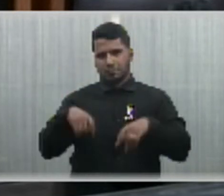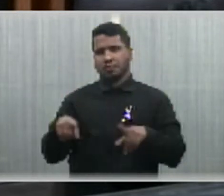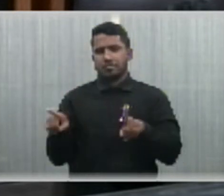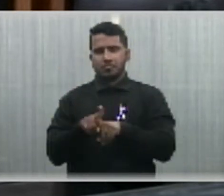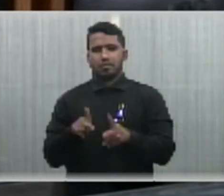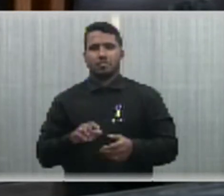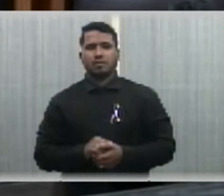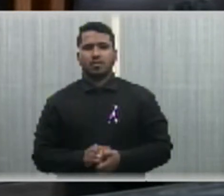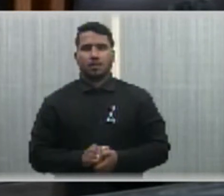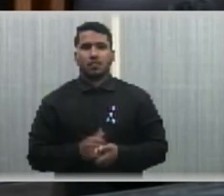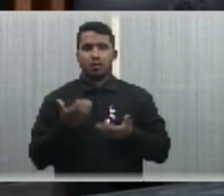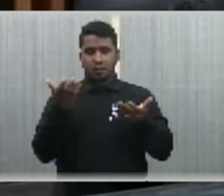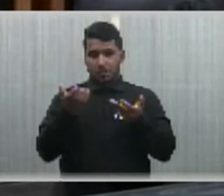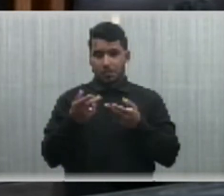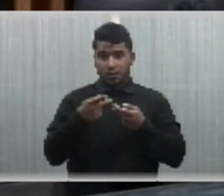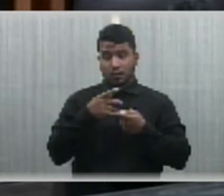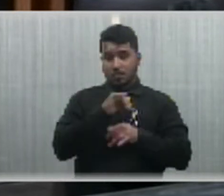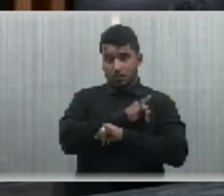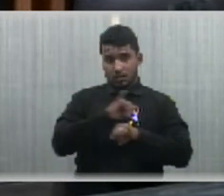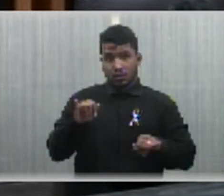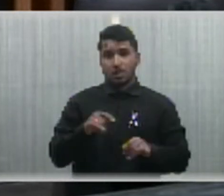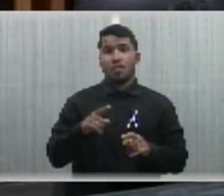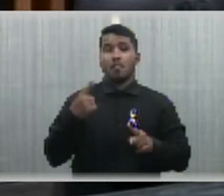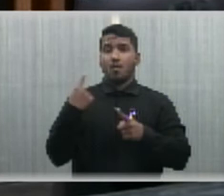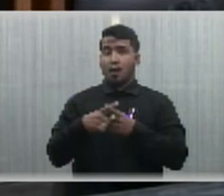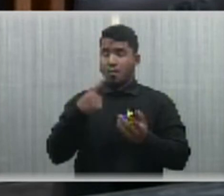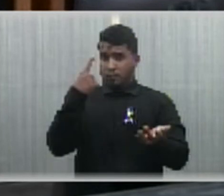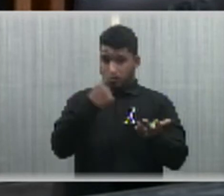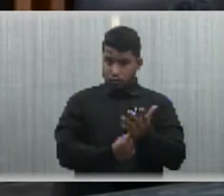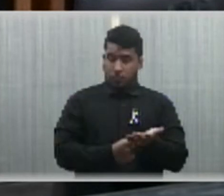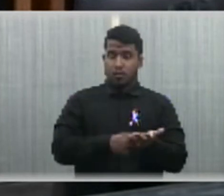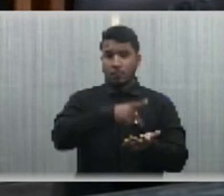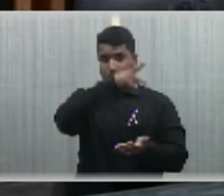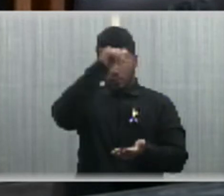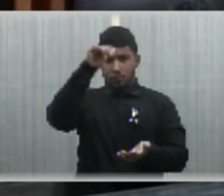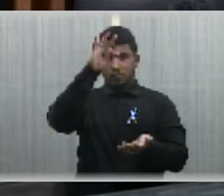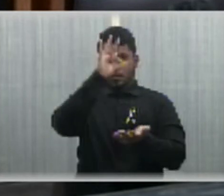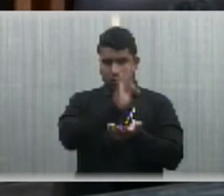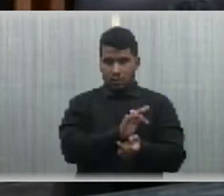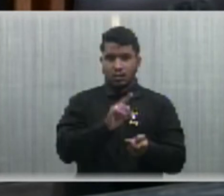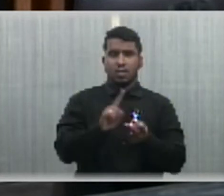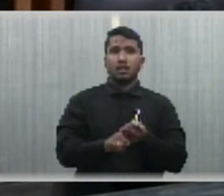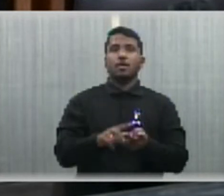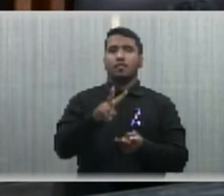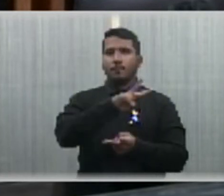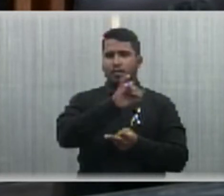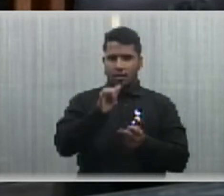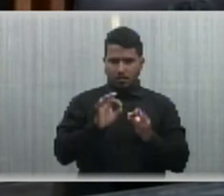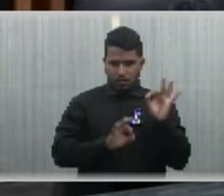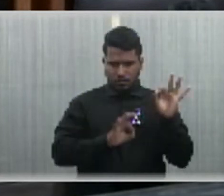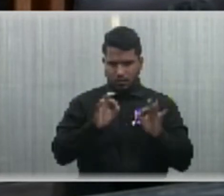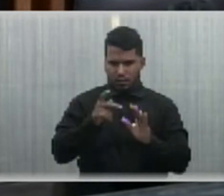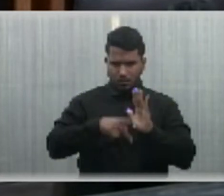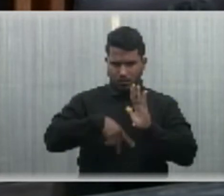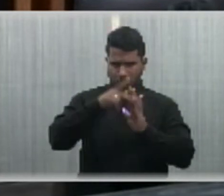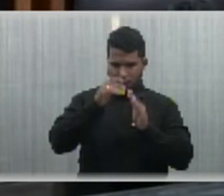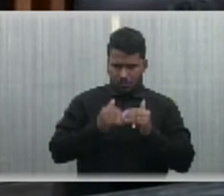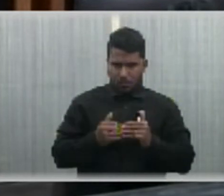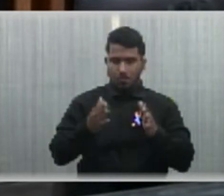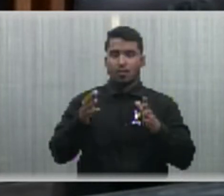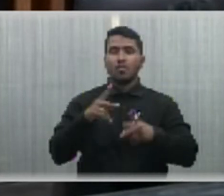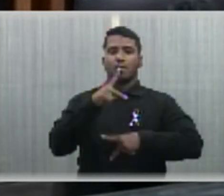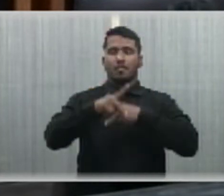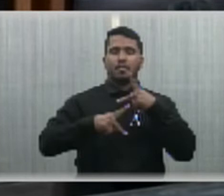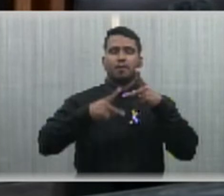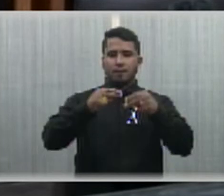fazer esse registro porque ficou o compromisso da Prefeitura de Teresina lançar esse projeto como um presente